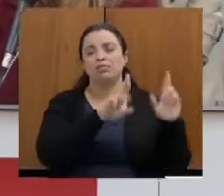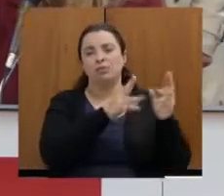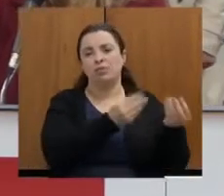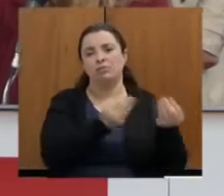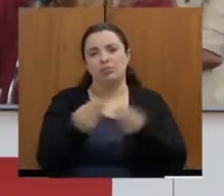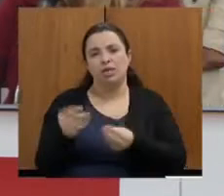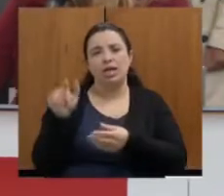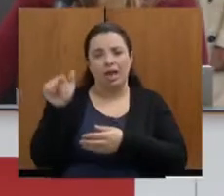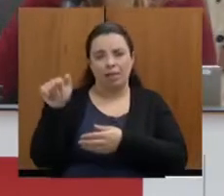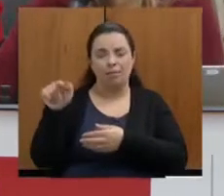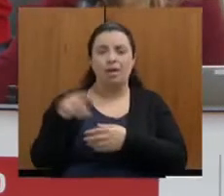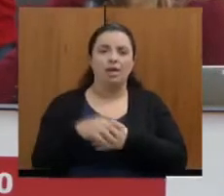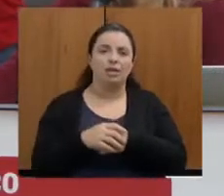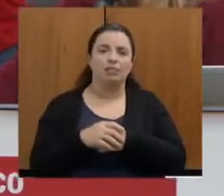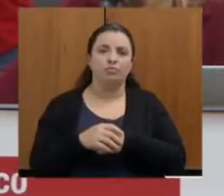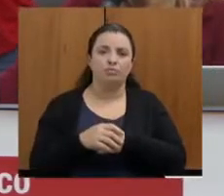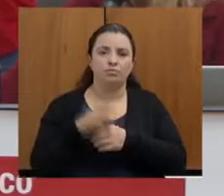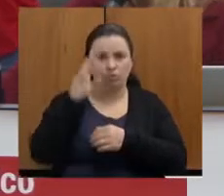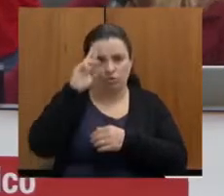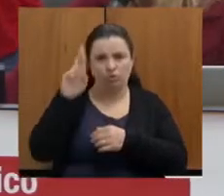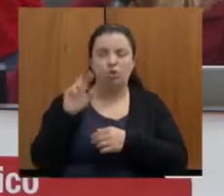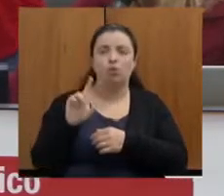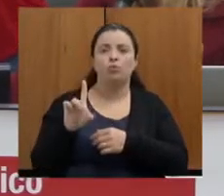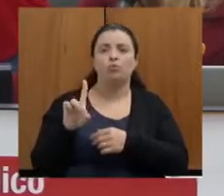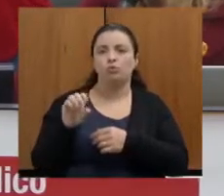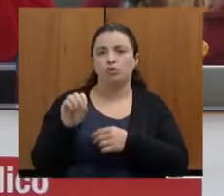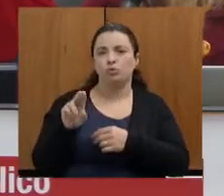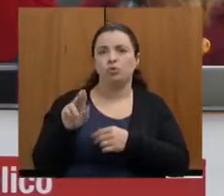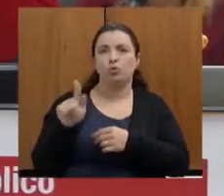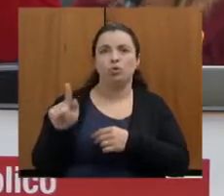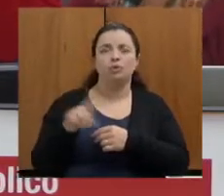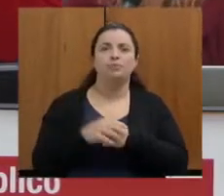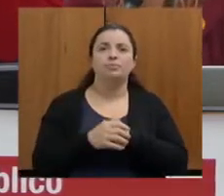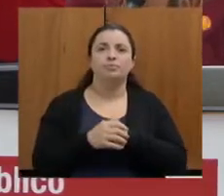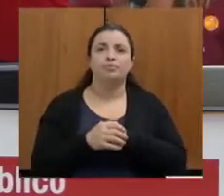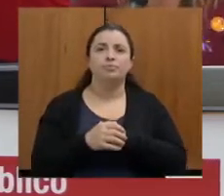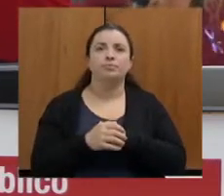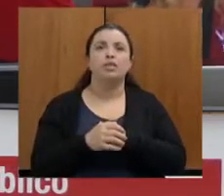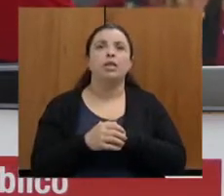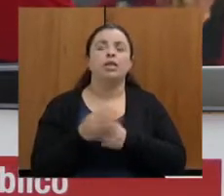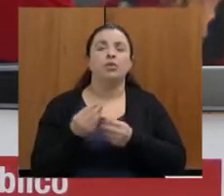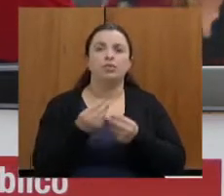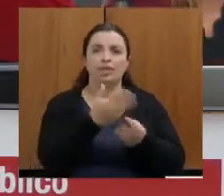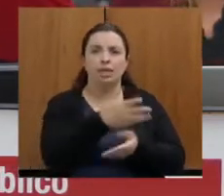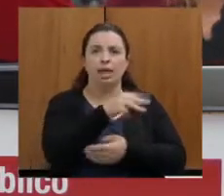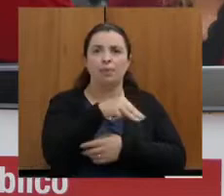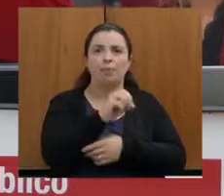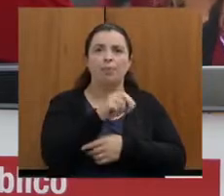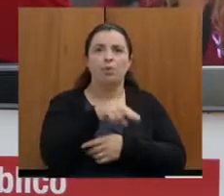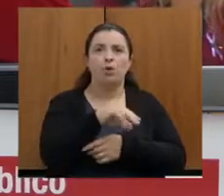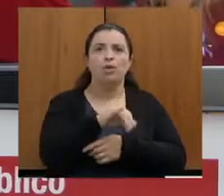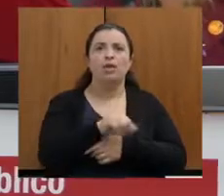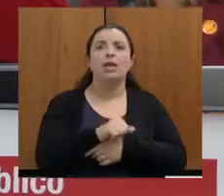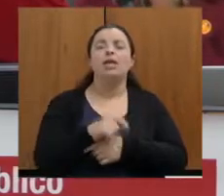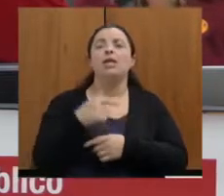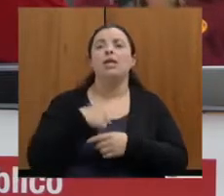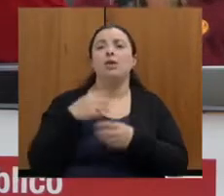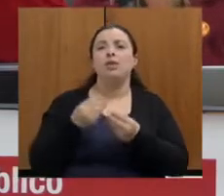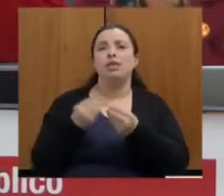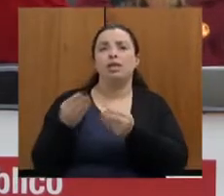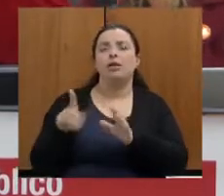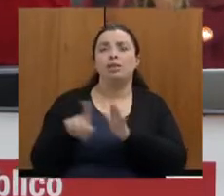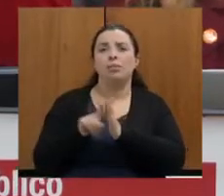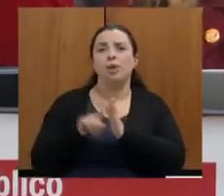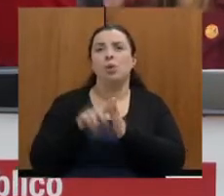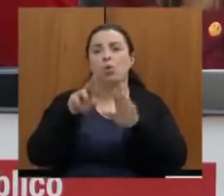entregando sua Mônica e vou aproveitar entregar também esse relatório da CPI de Brumadinho